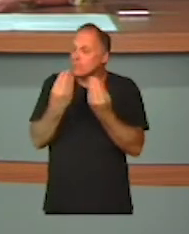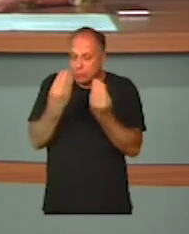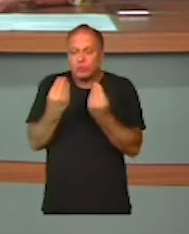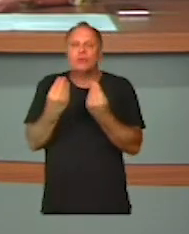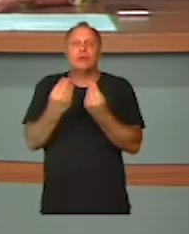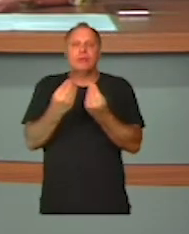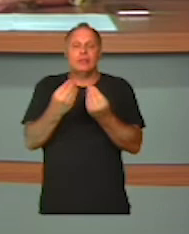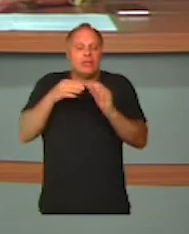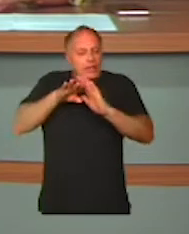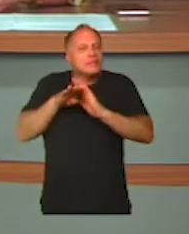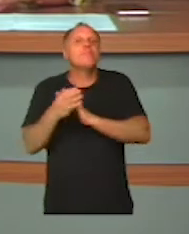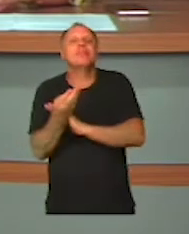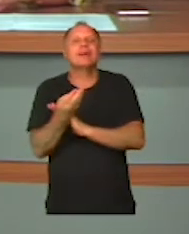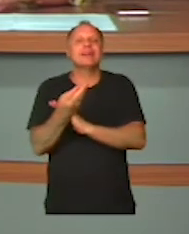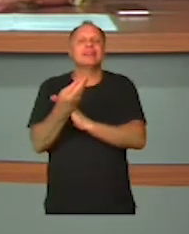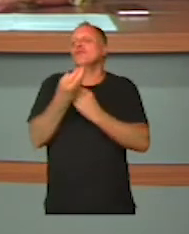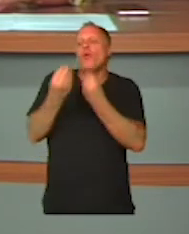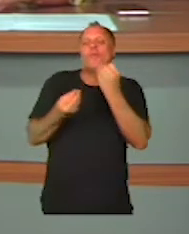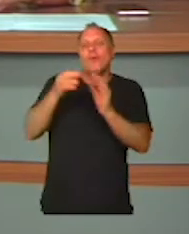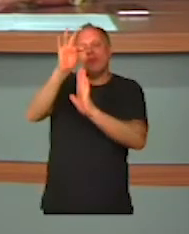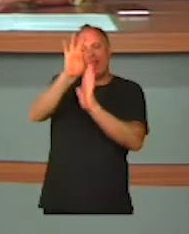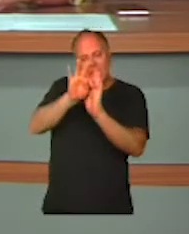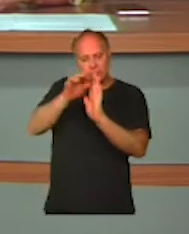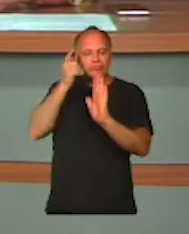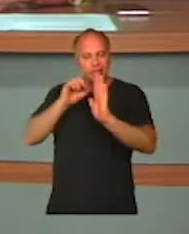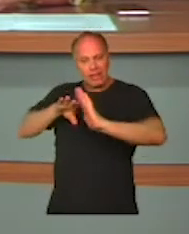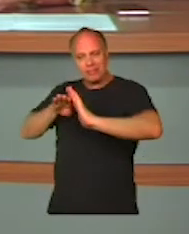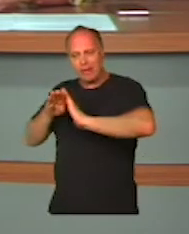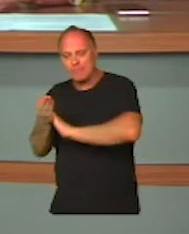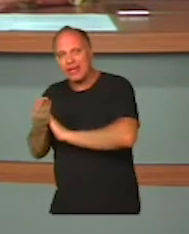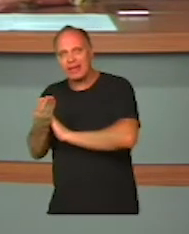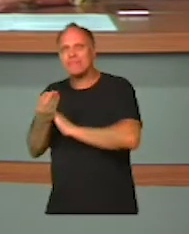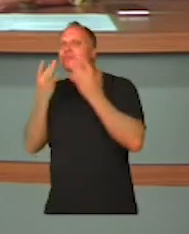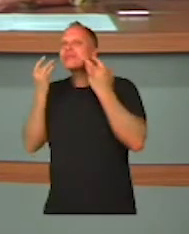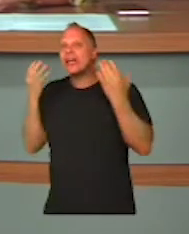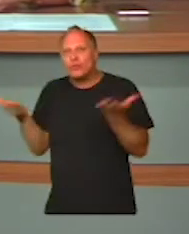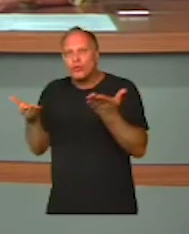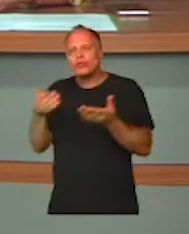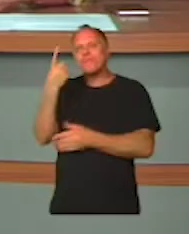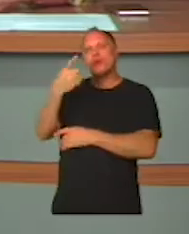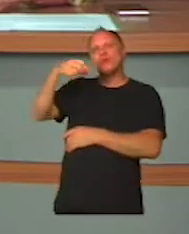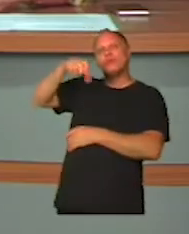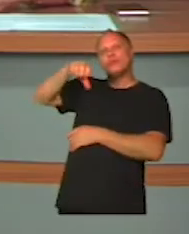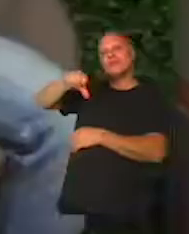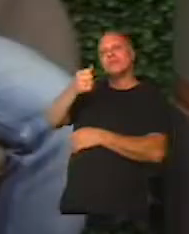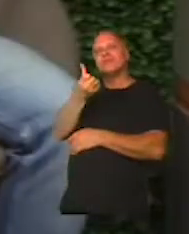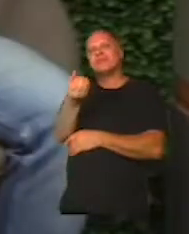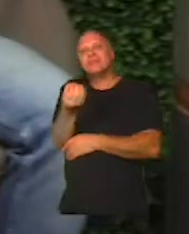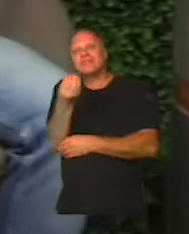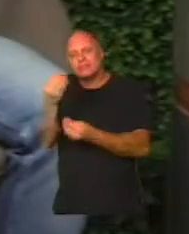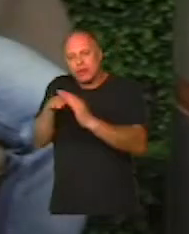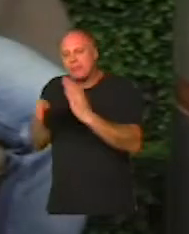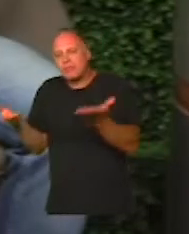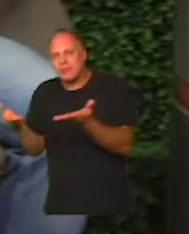E adaptar, né? Como é que tu adapta um texto de 1960, que era na Espanha, trazer isso para o Brasil, né? E